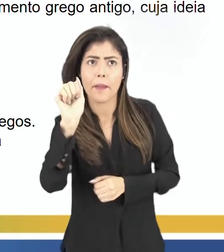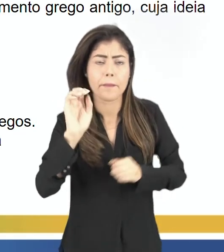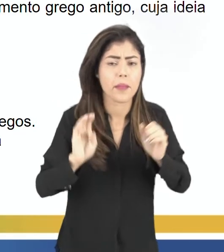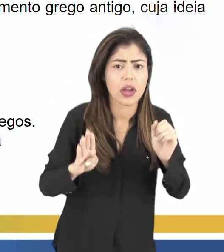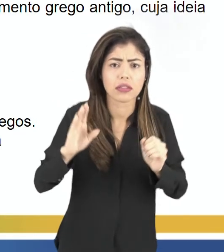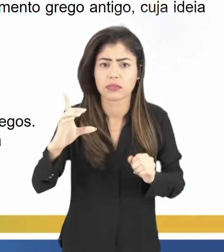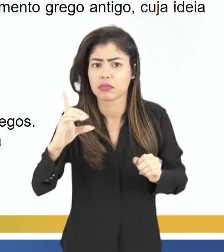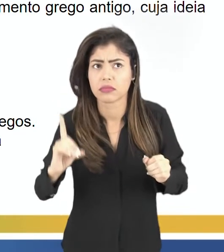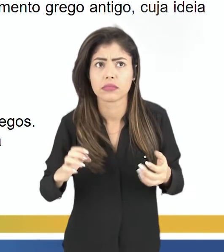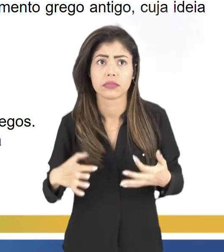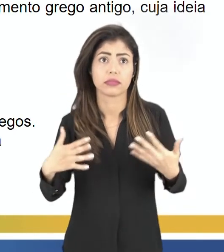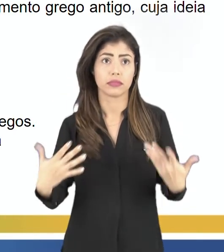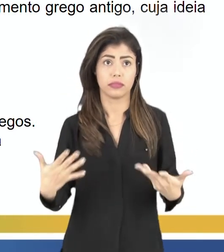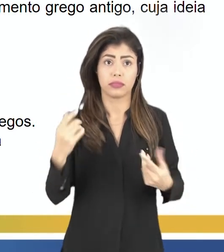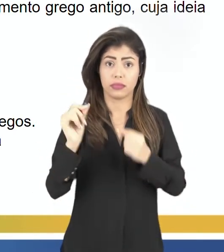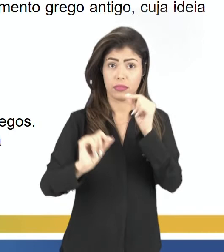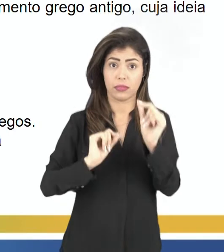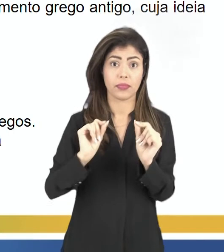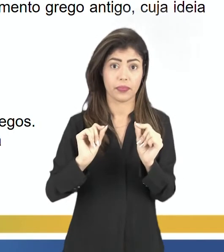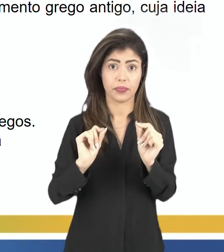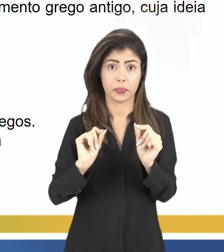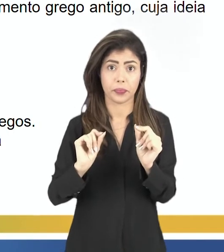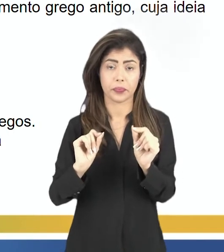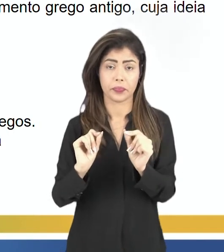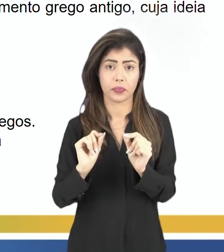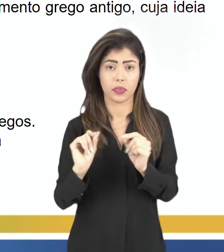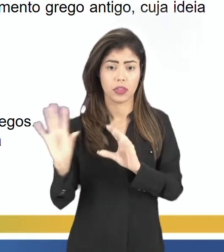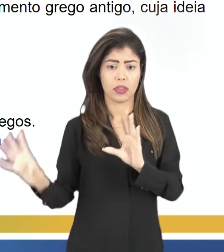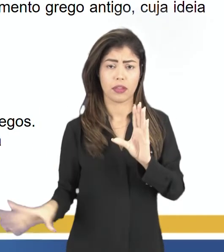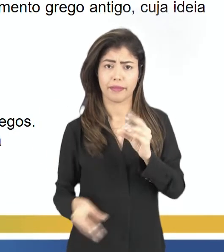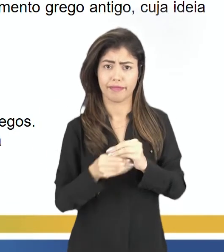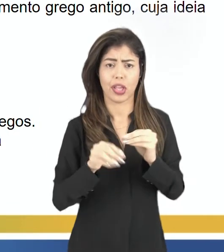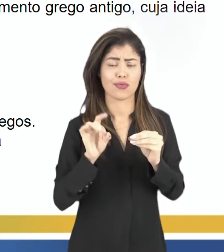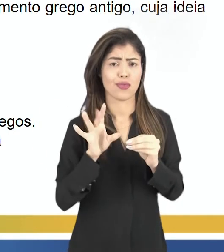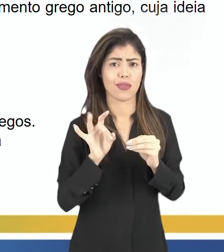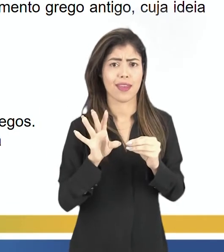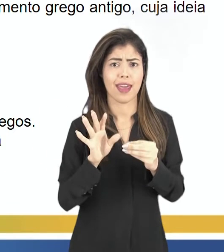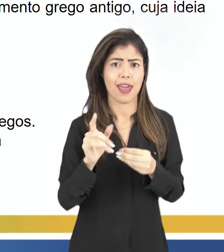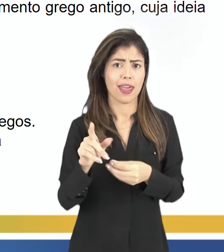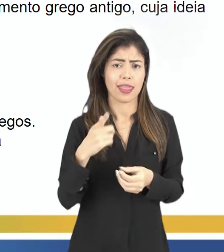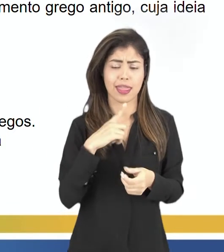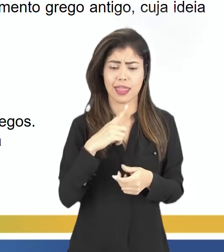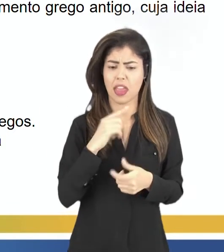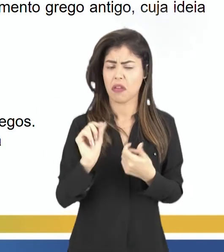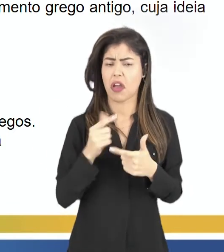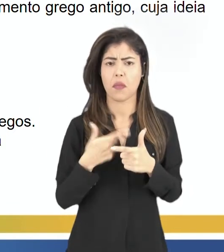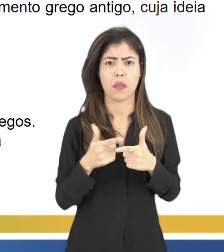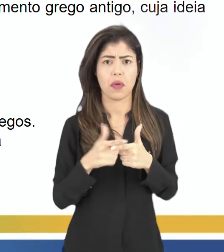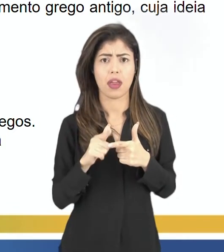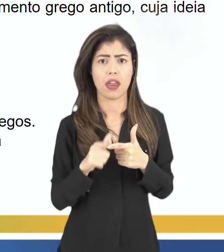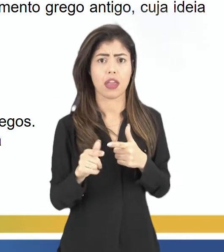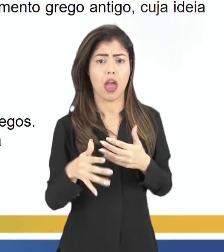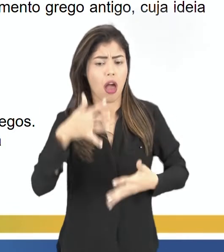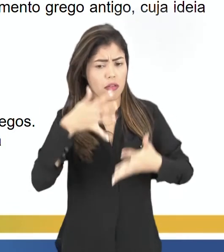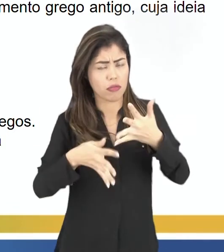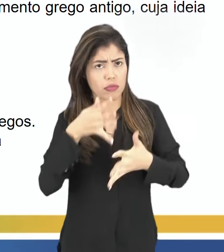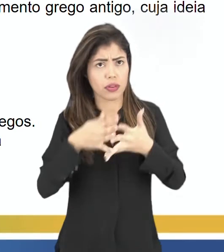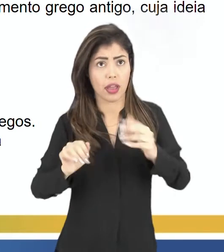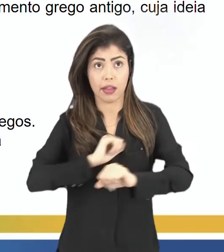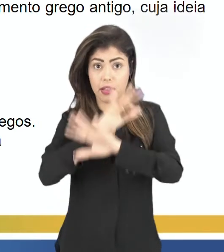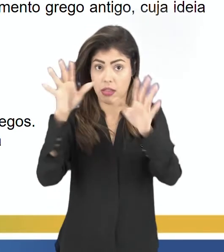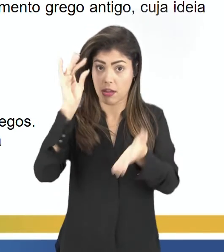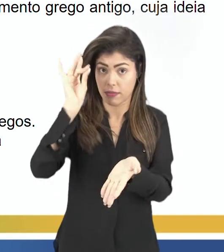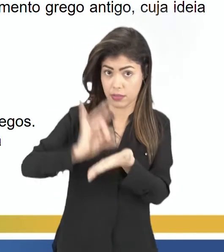B, a C e a D são mais para acrescentar aí, porque não há muito o que problematizar, não há muito o que confundir. É